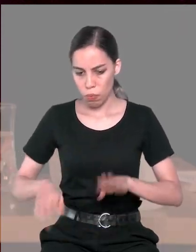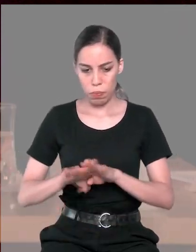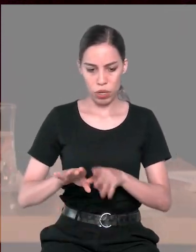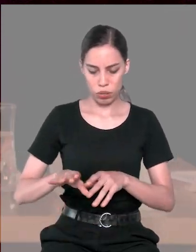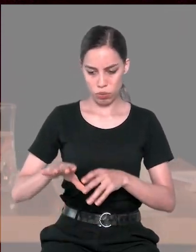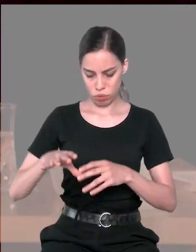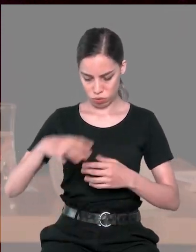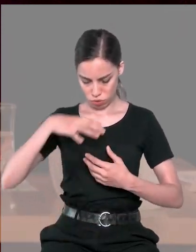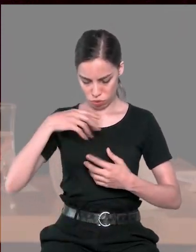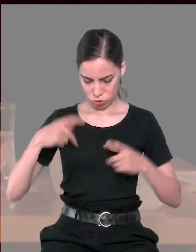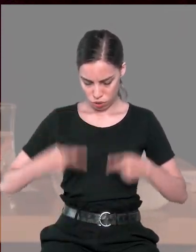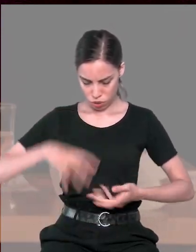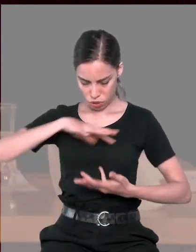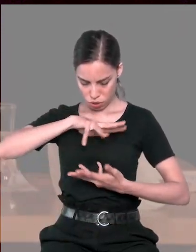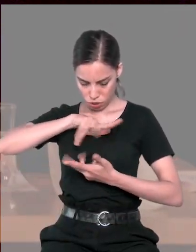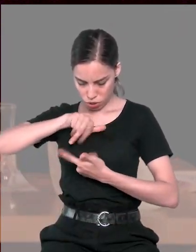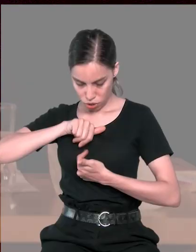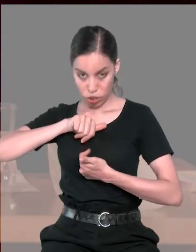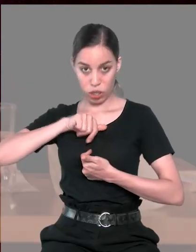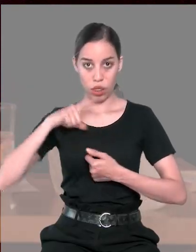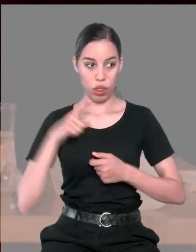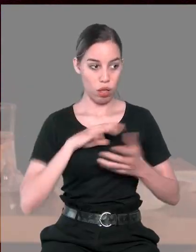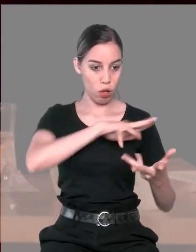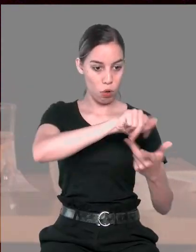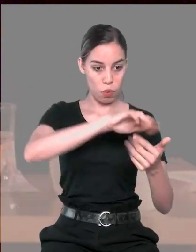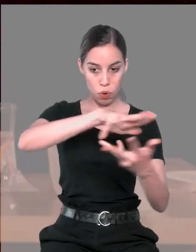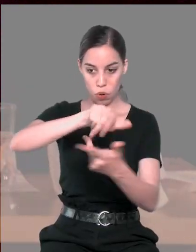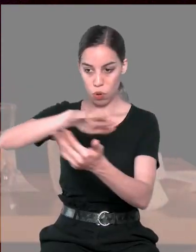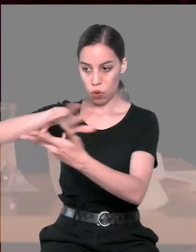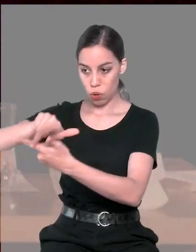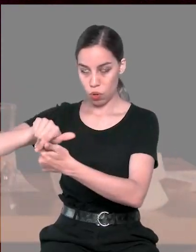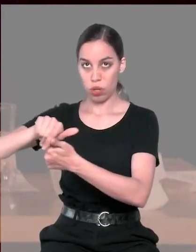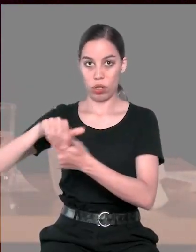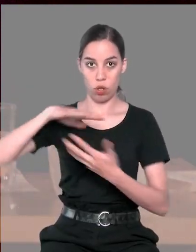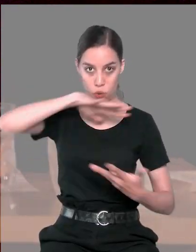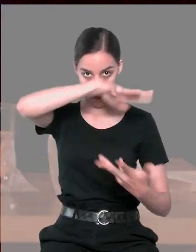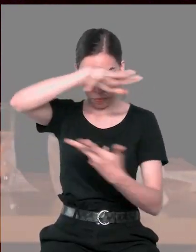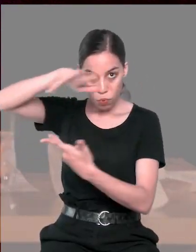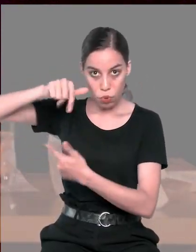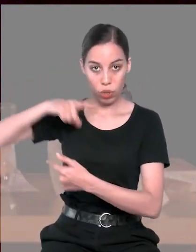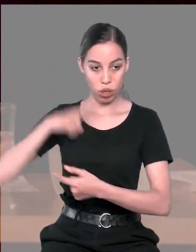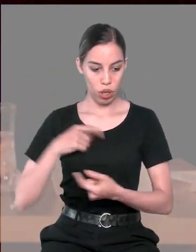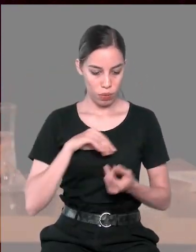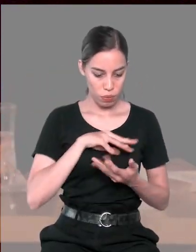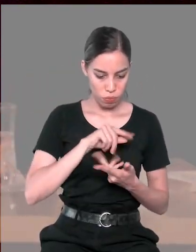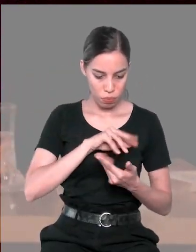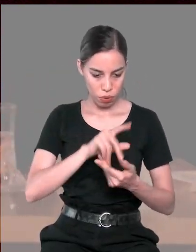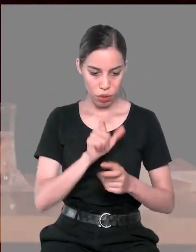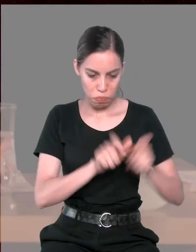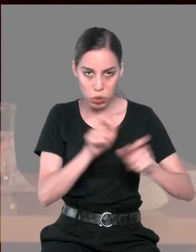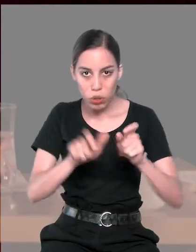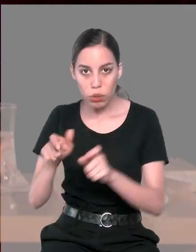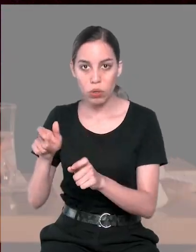próprio, mas de que o mundo é composto por uma multiplicidade de mundos que outros corpos constituem e que se forma